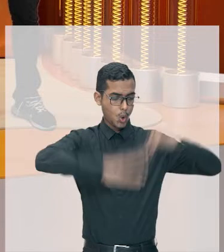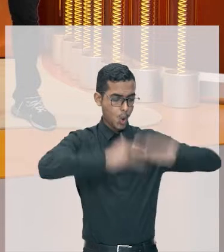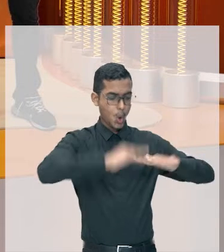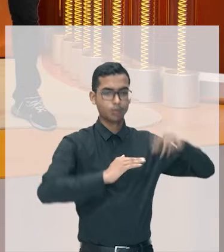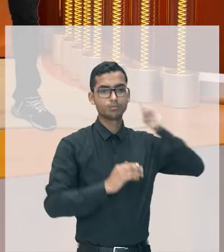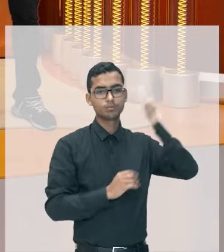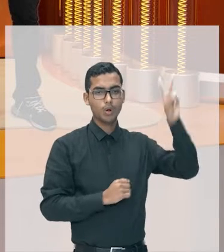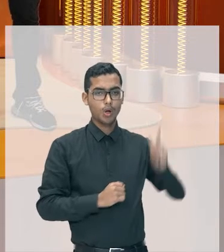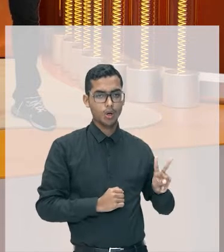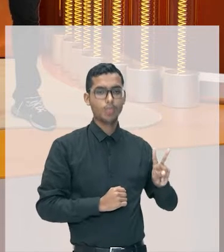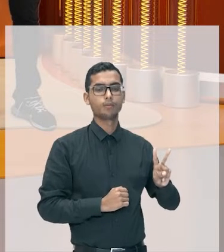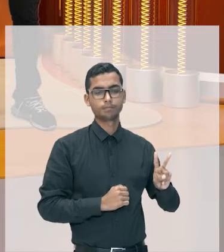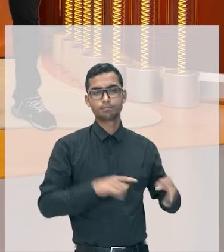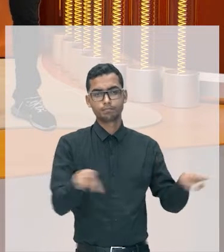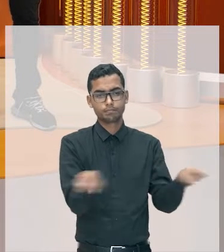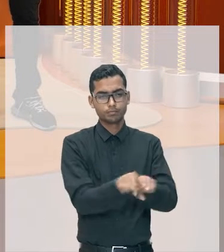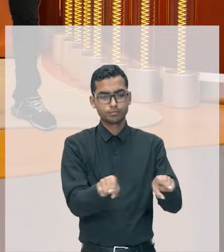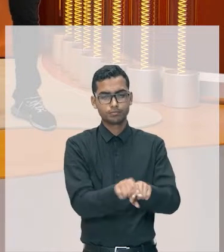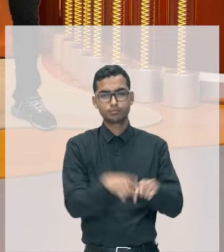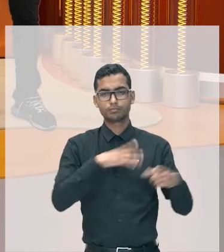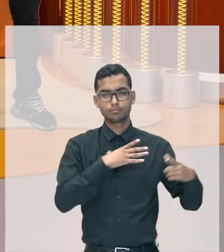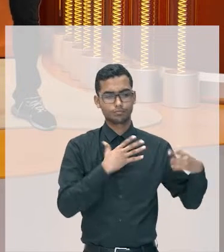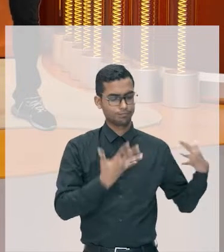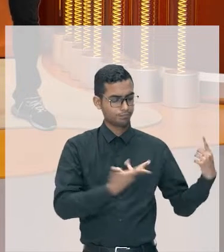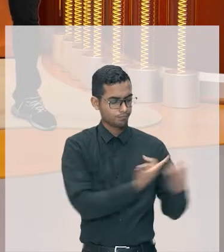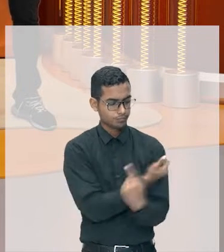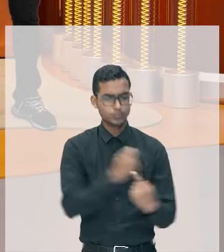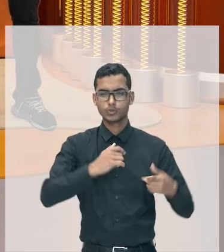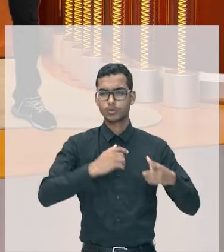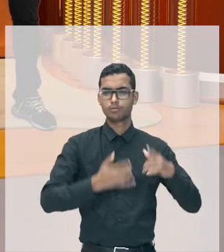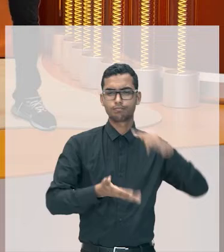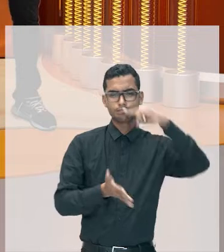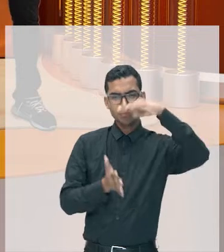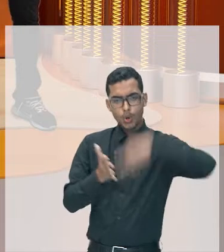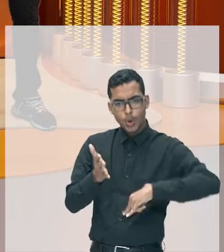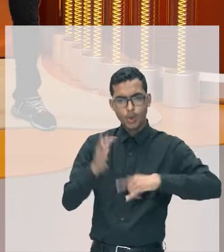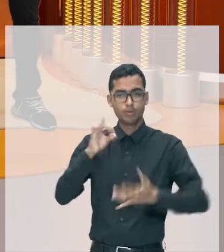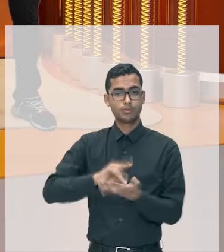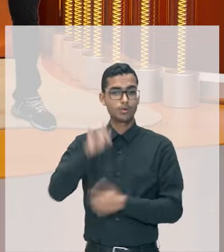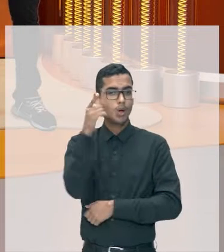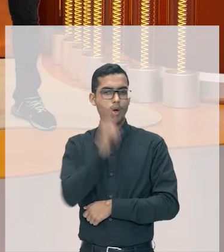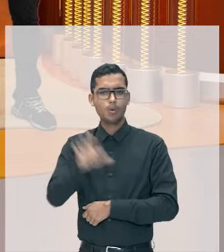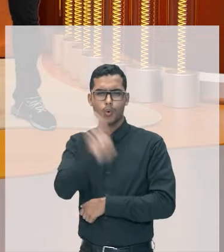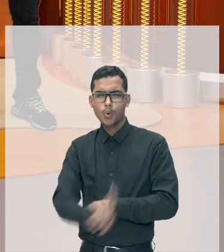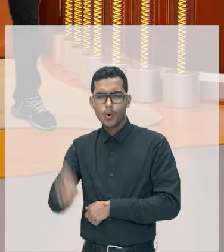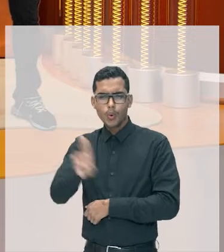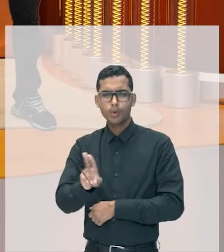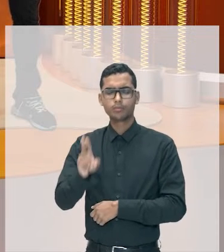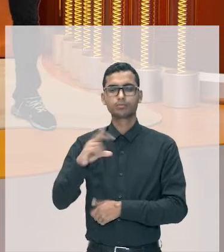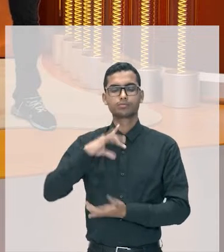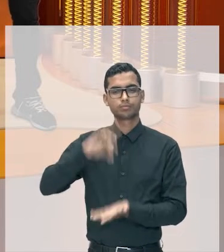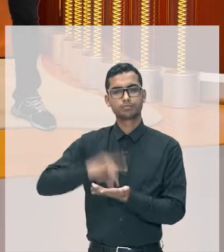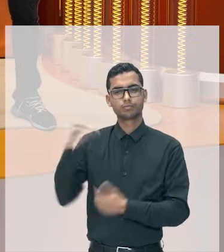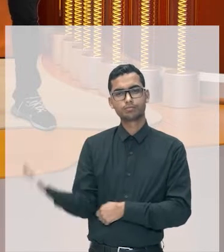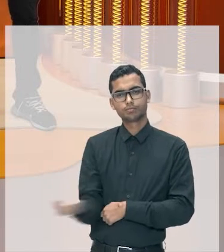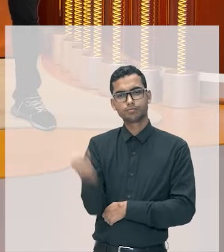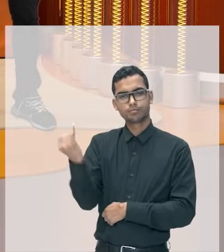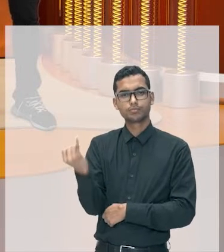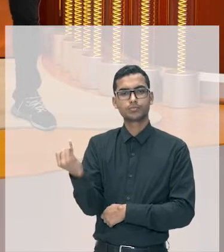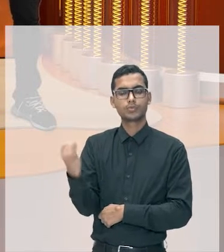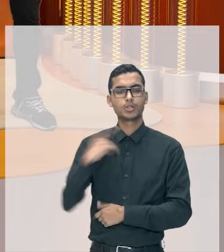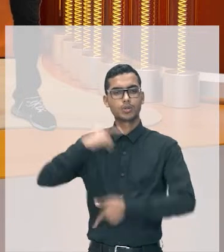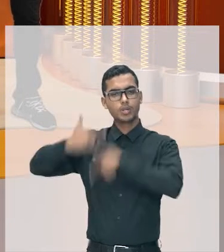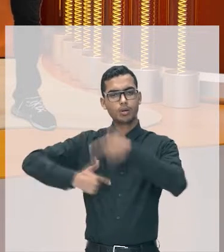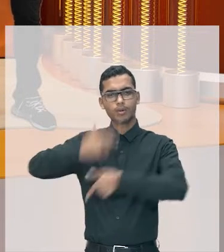fontes históricas. Com isso, uma série de documentos passaram a ser vistos como úteis para o trabalho do